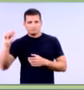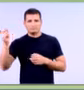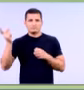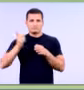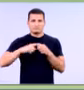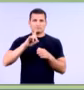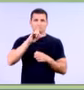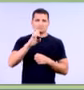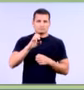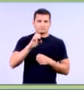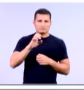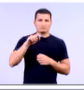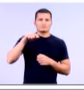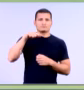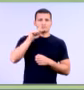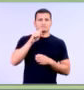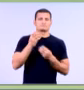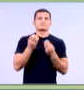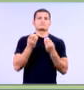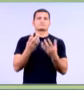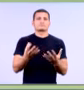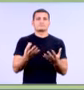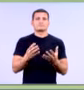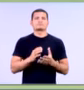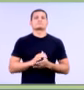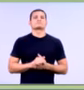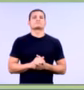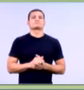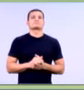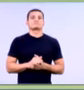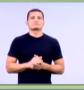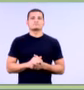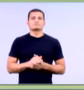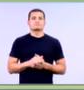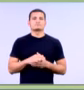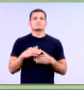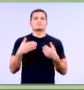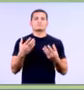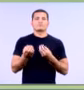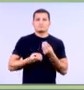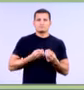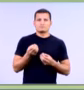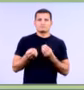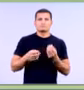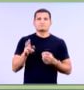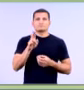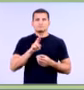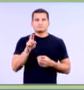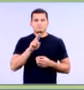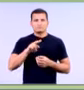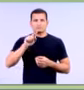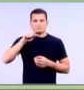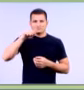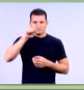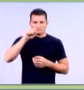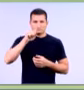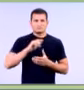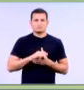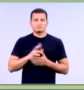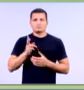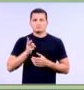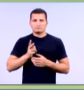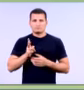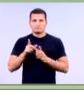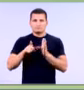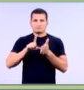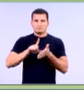crase pra quê? Crase para quê, né? Crase por quê? Então, em que situações nós devemos ou não utilizar a crase? Sempre